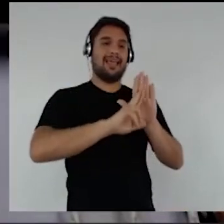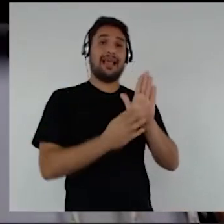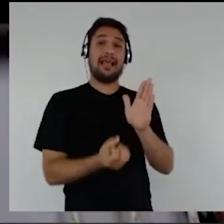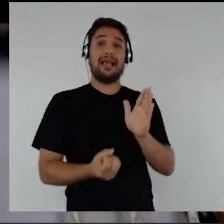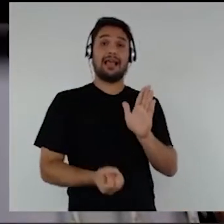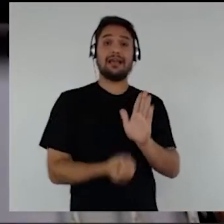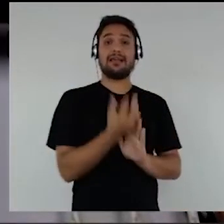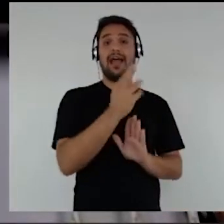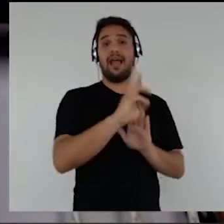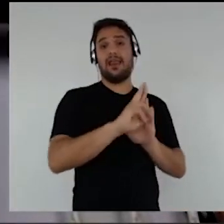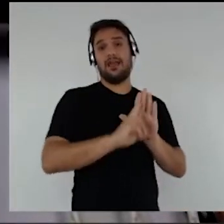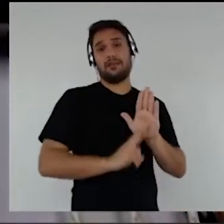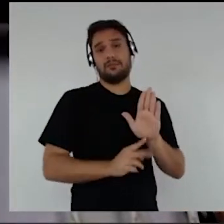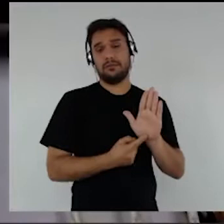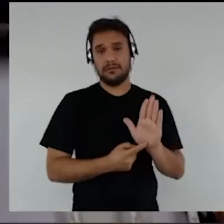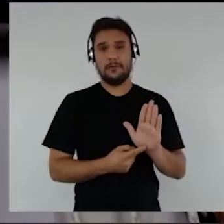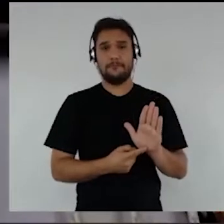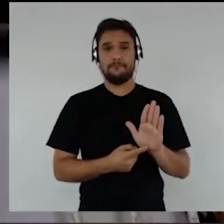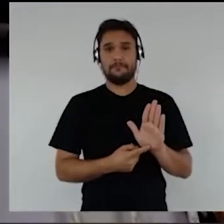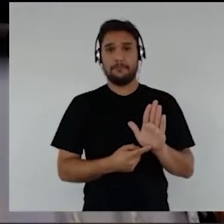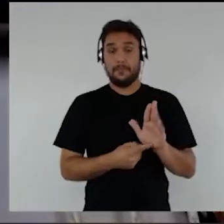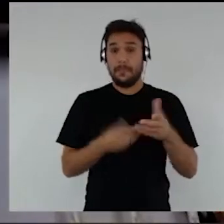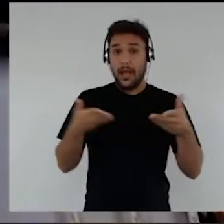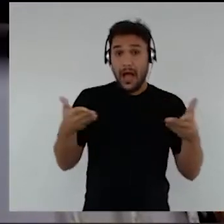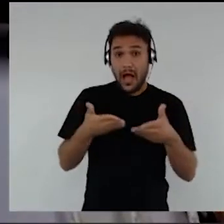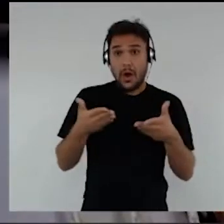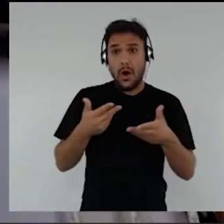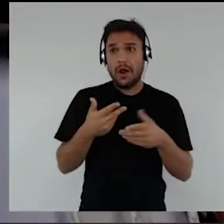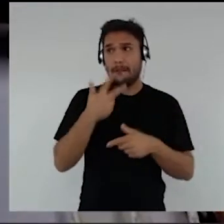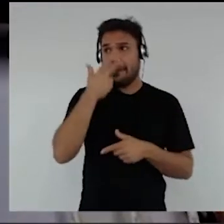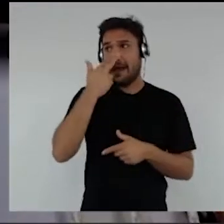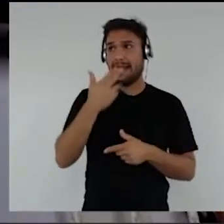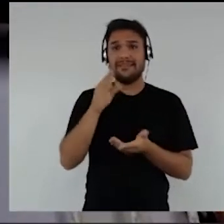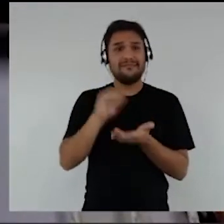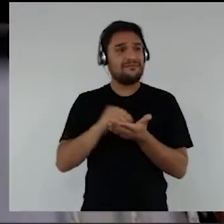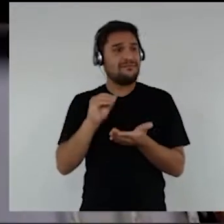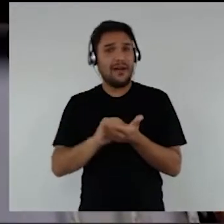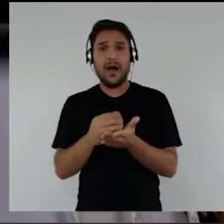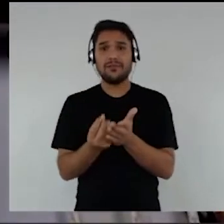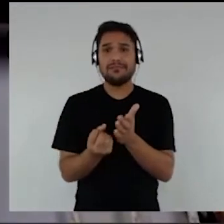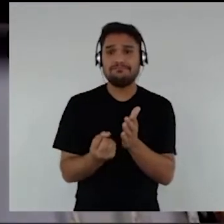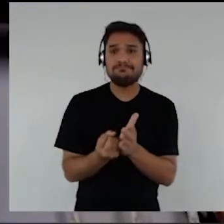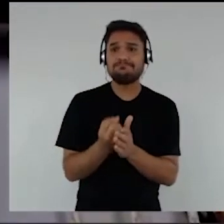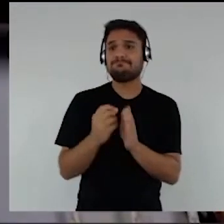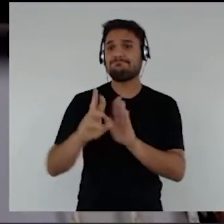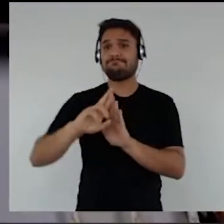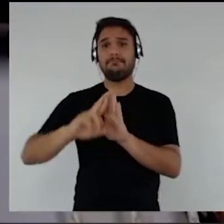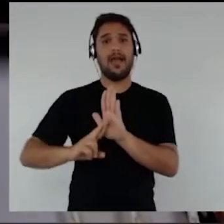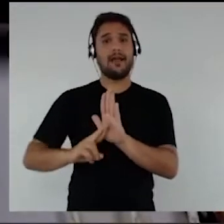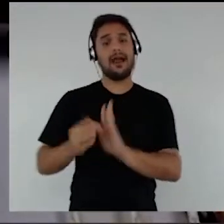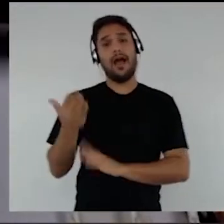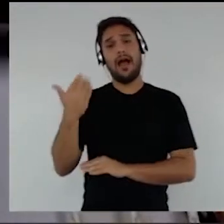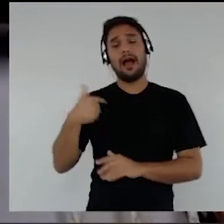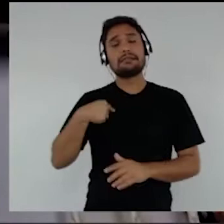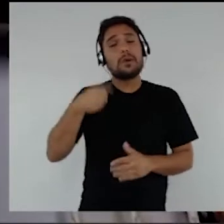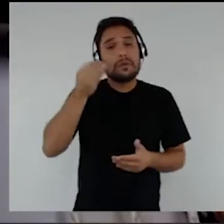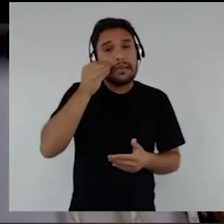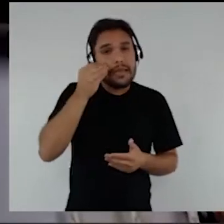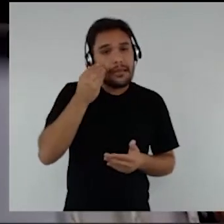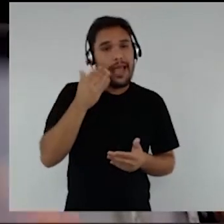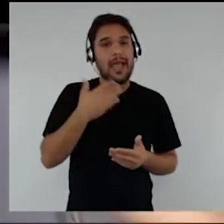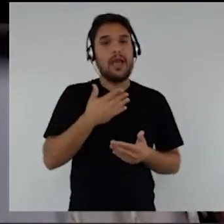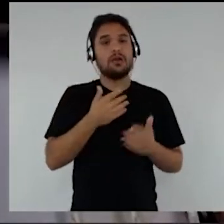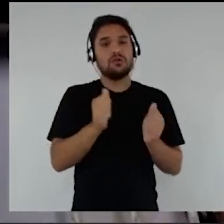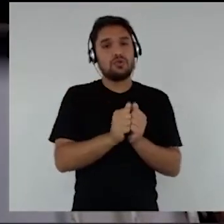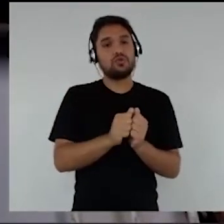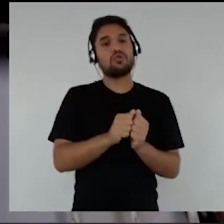né? Nós estamos, antes de mais nada, vivendo um grande vazio de regulamentação. Eu, recentemente, tentei despachar com o